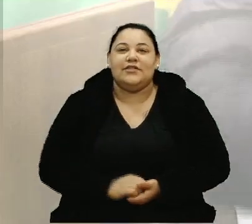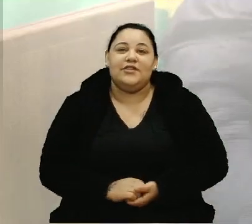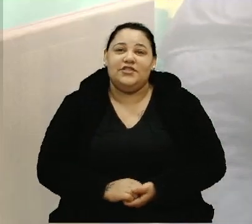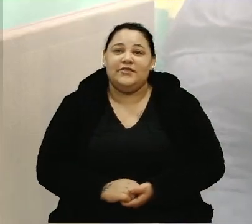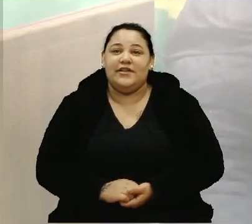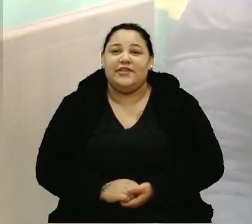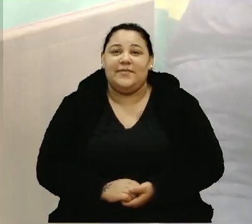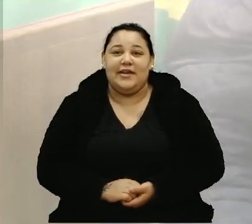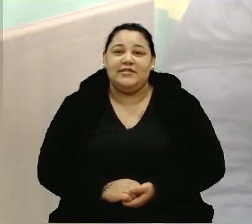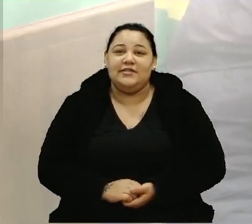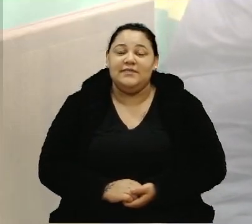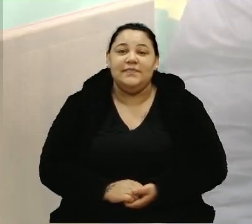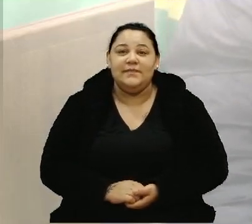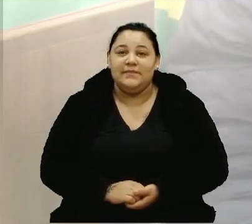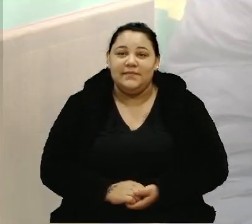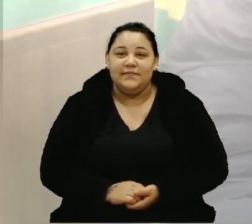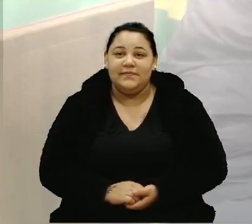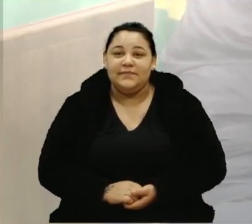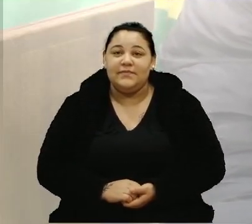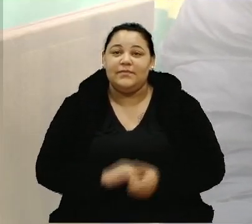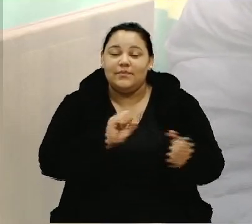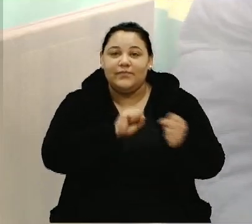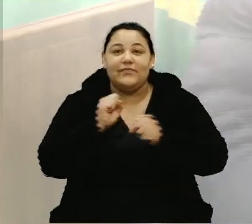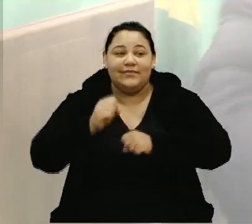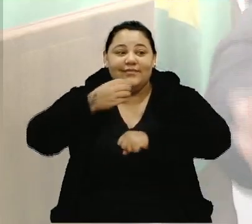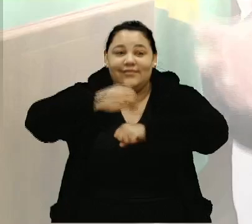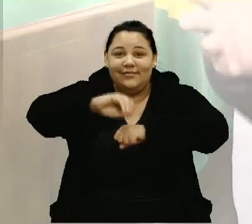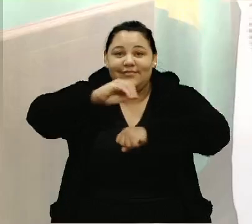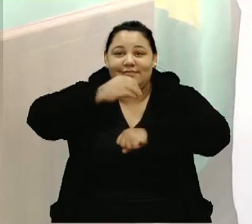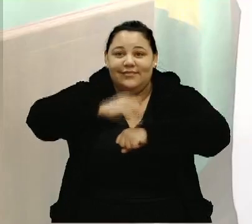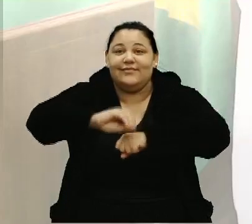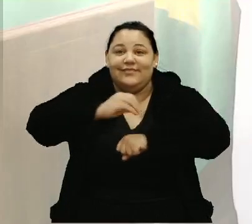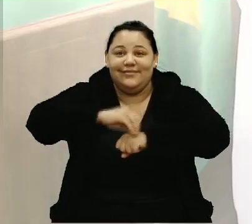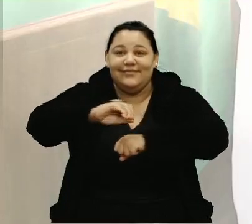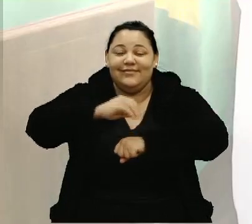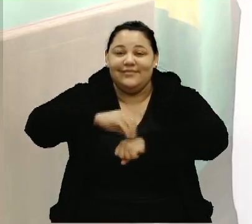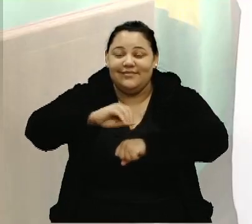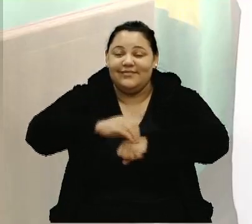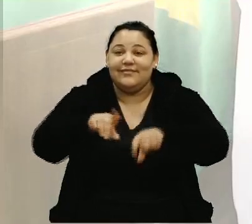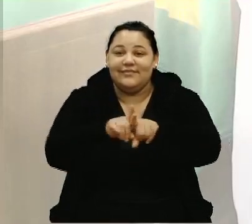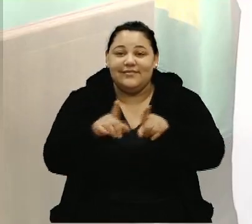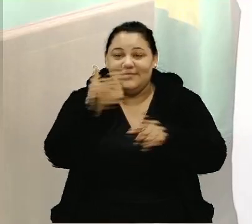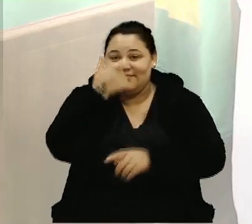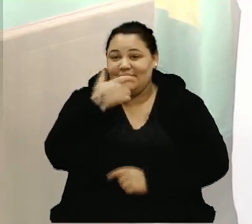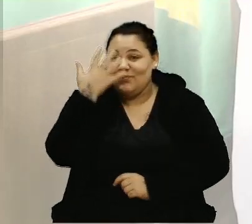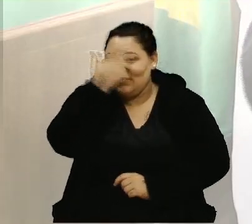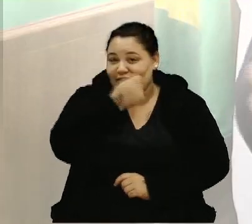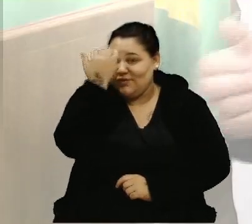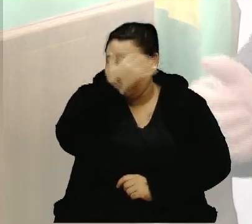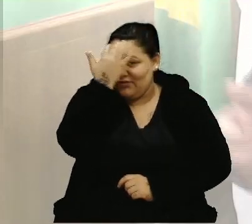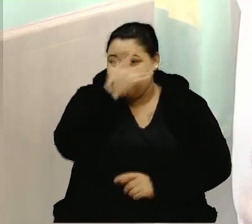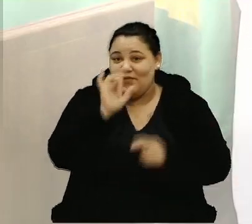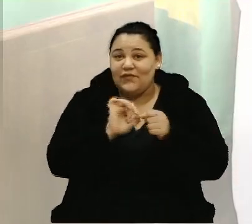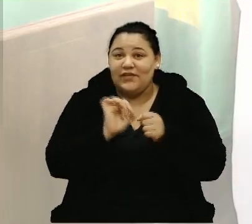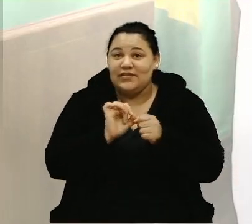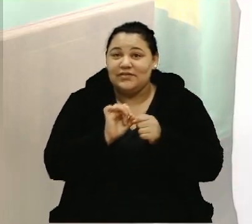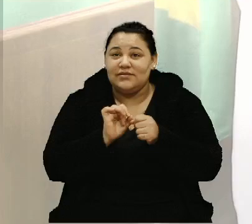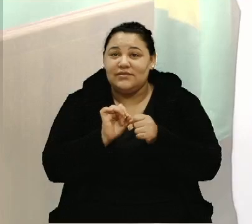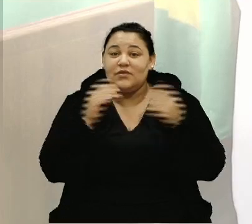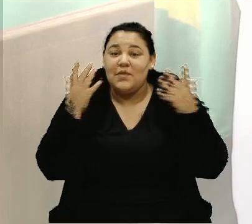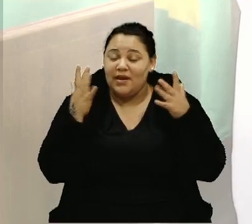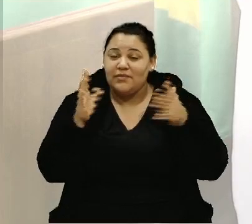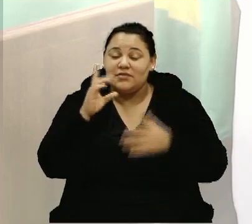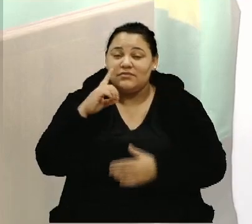as ideias, quando a gente pode sugerir. E achei também bonito o que o prefeito fez na UAB sábado, elogiando a deputada Denise.